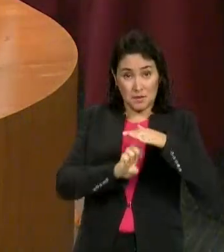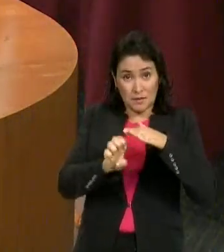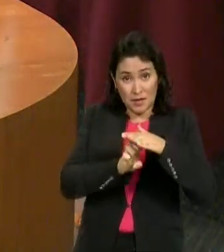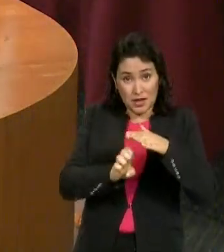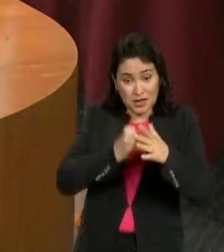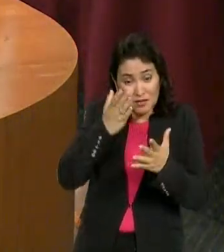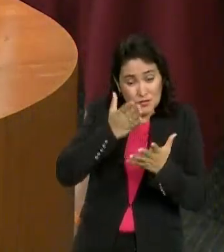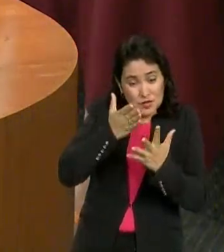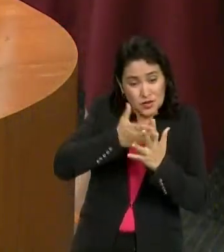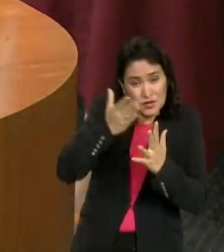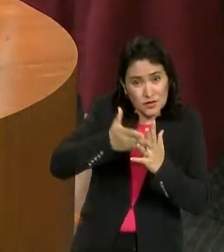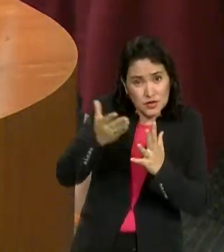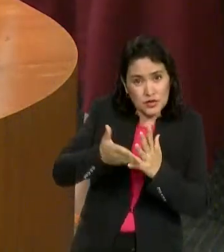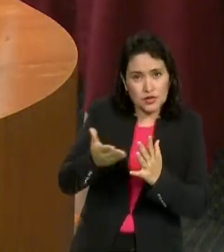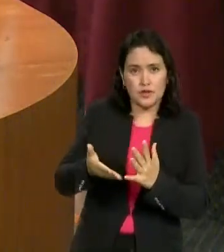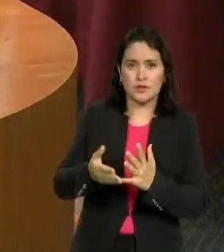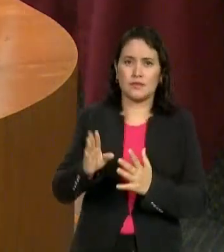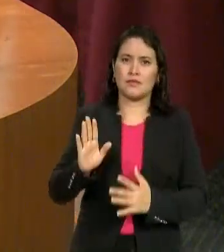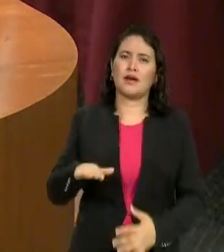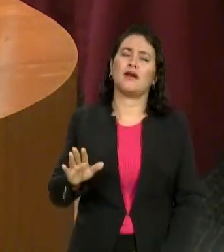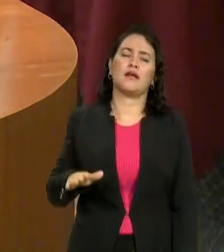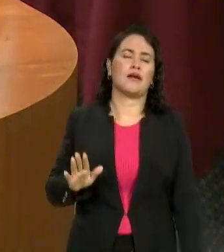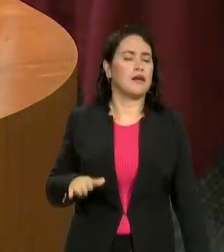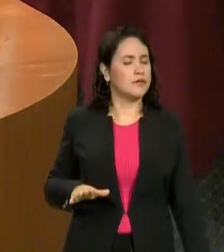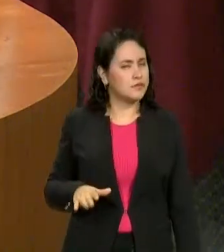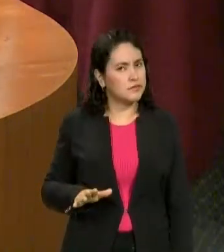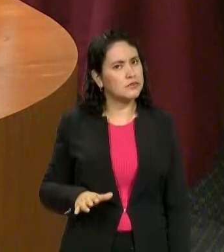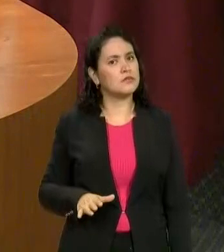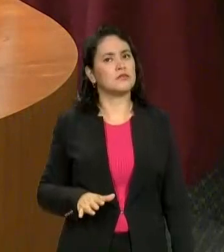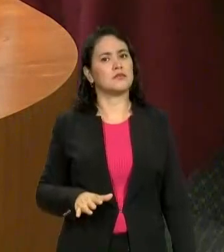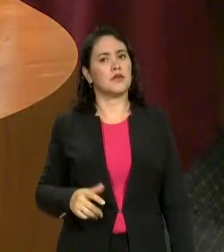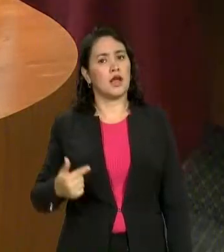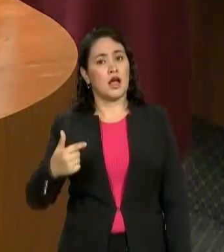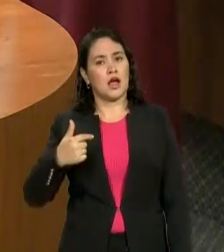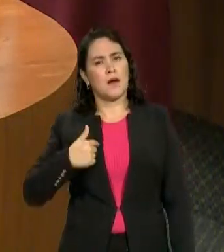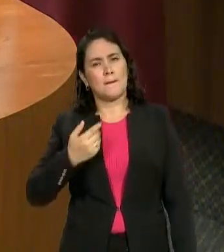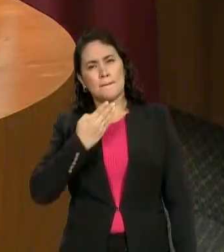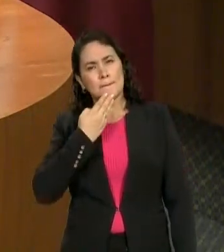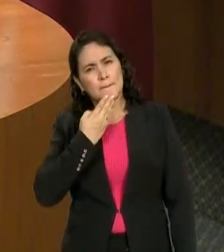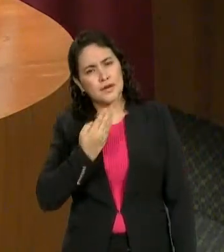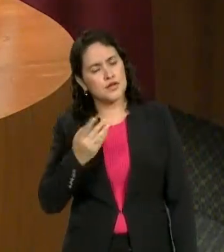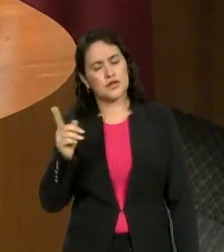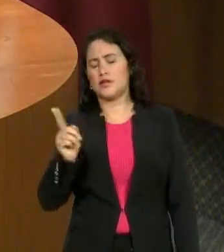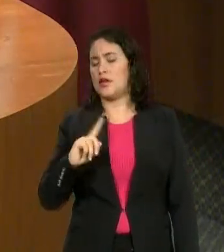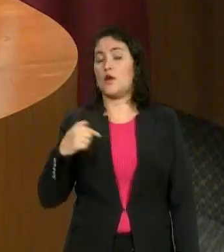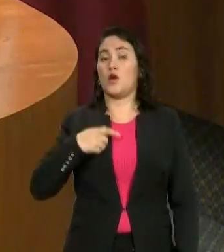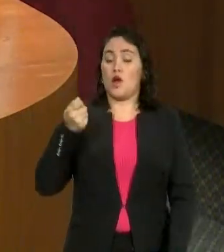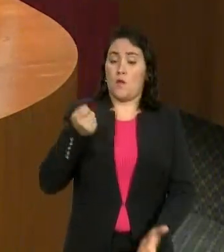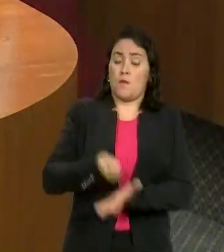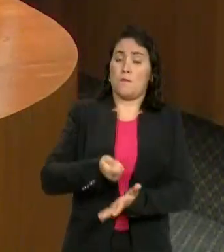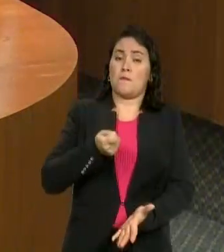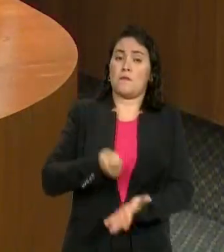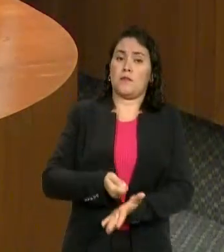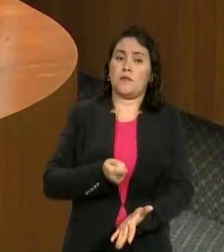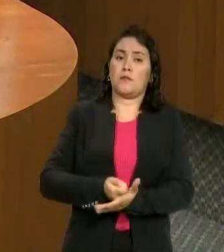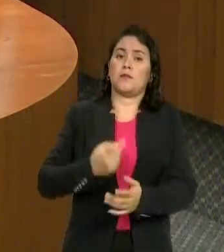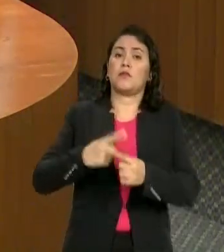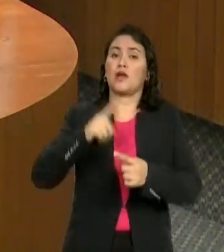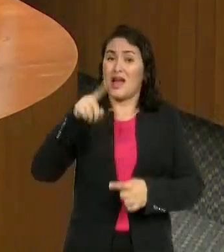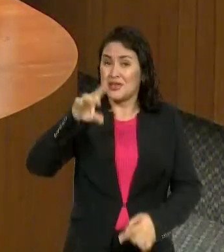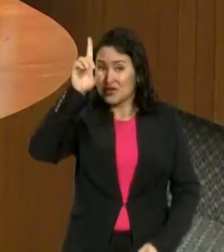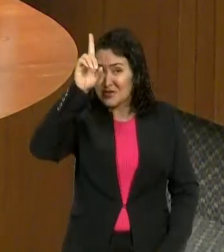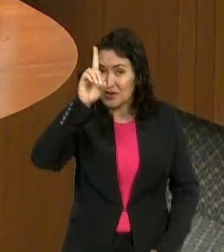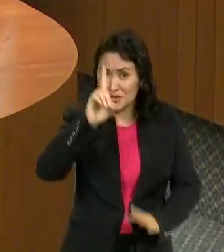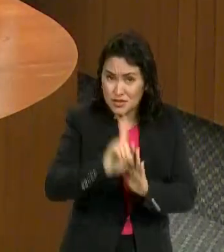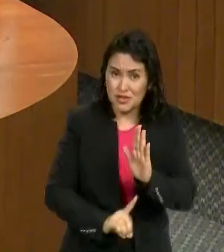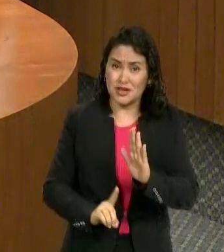abusivo, eu não estou solicitando, eu exijo, porque isso aqui é direito. Direito